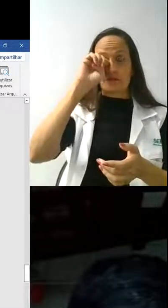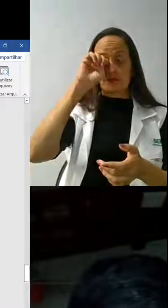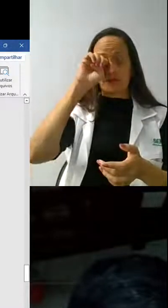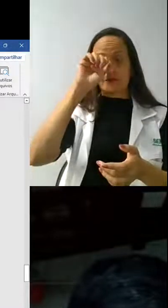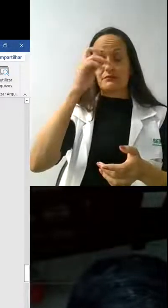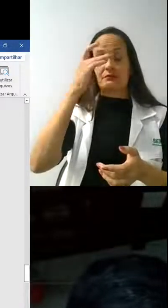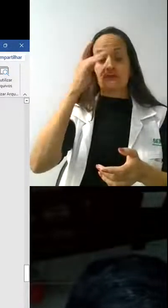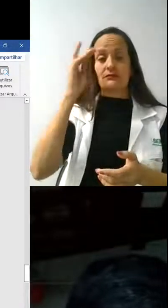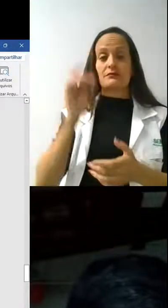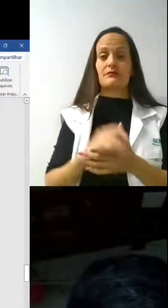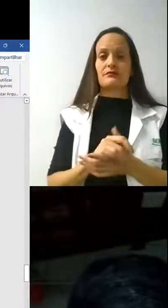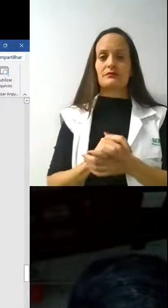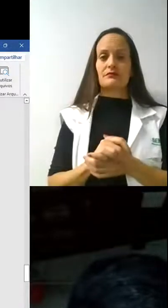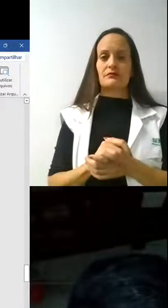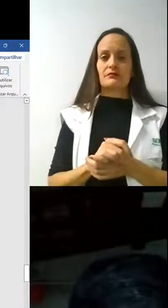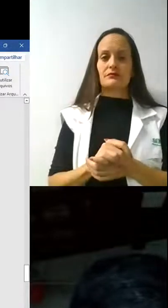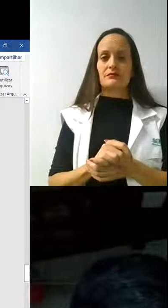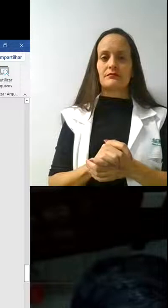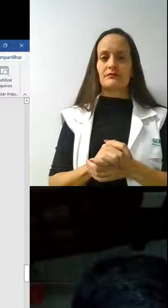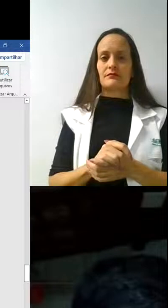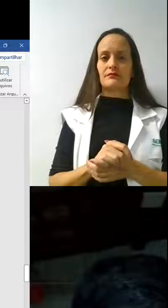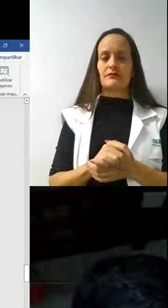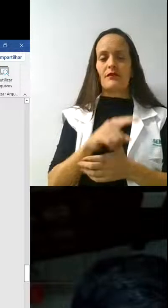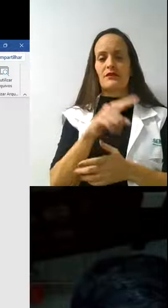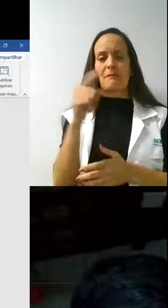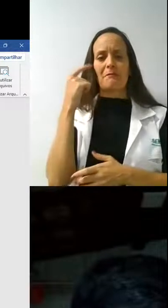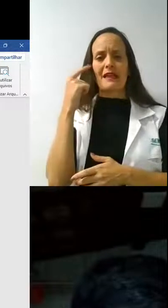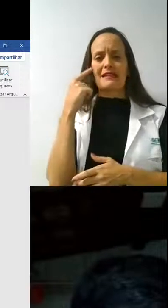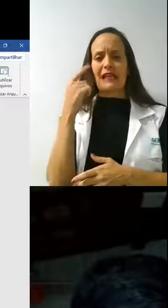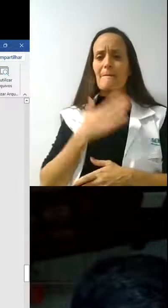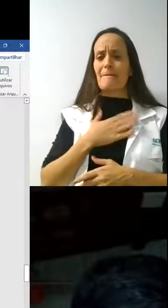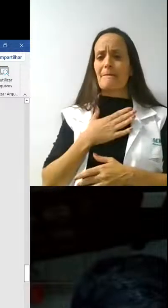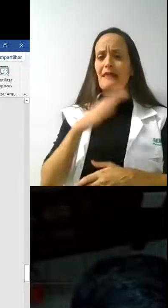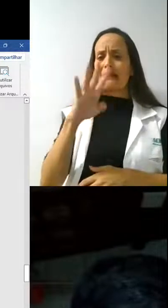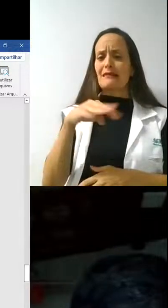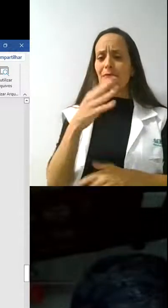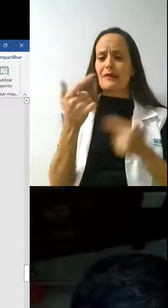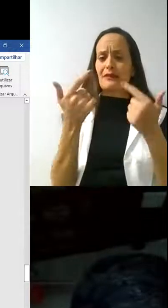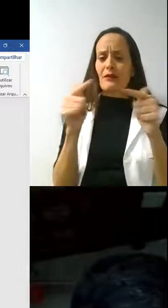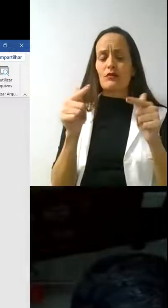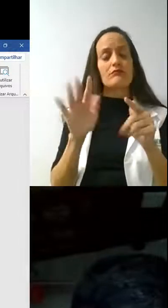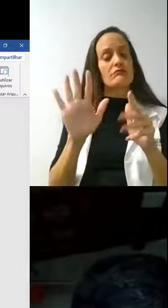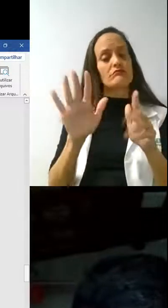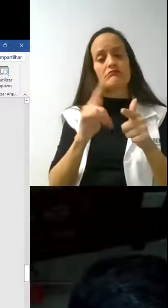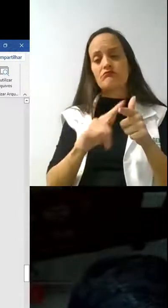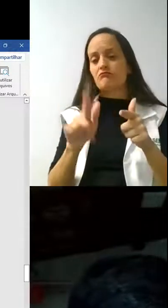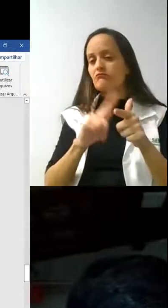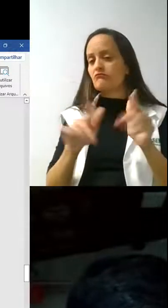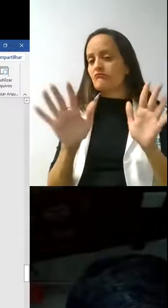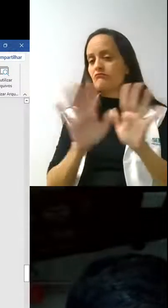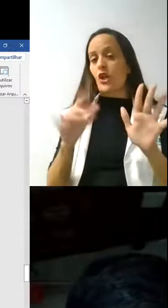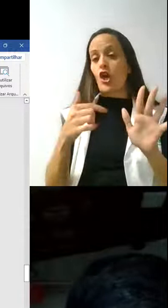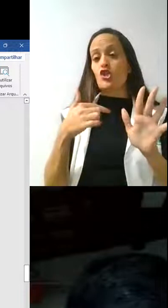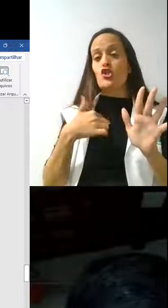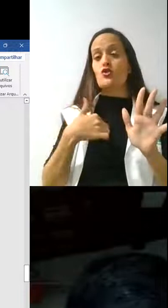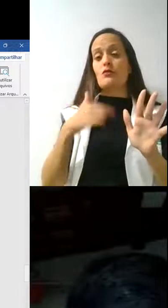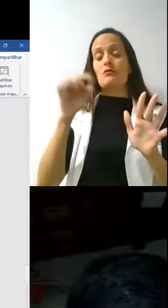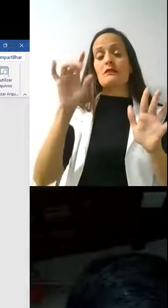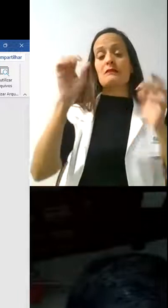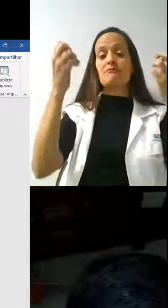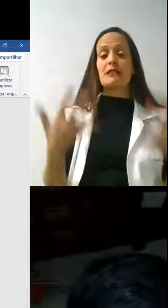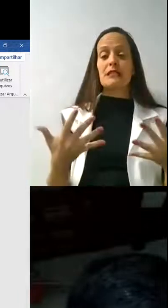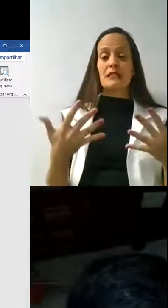Ah, professor, mas na tabela não vai ter isso, né? Não tem problema, isso aqui é só para poder me ajudar a explicar essa questão de